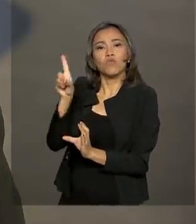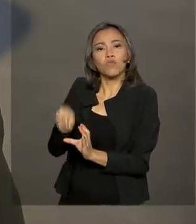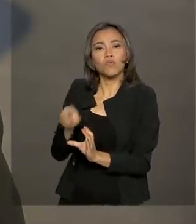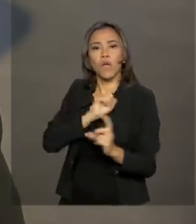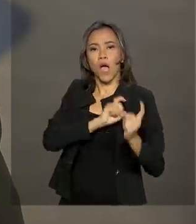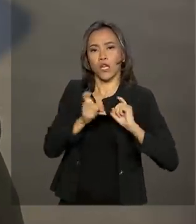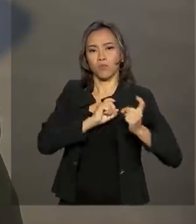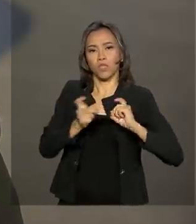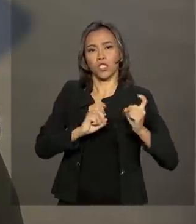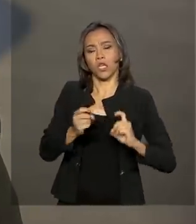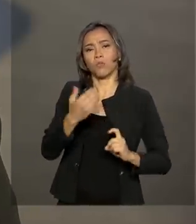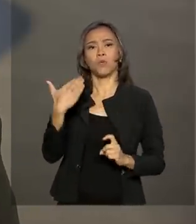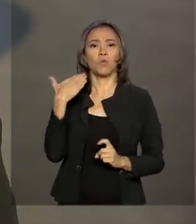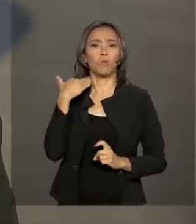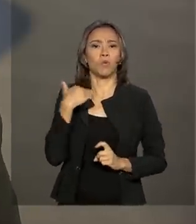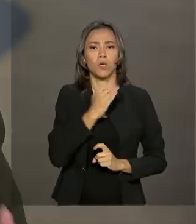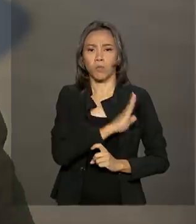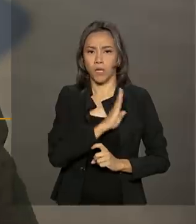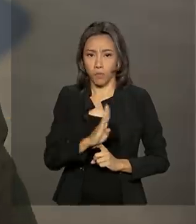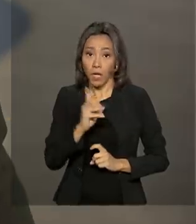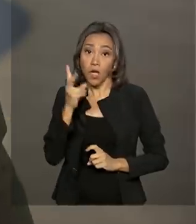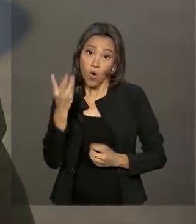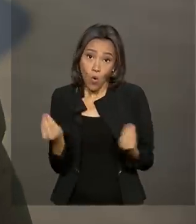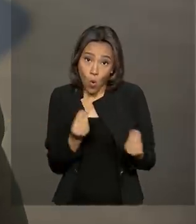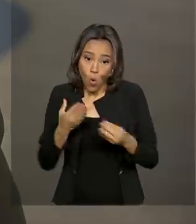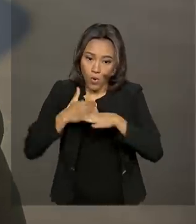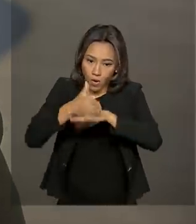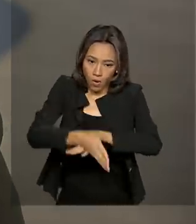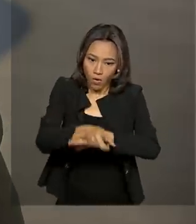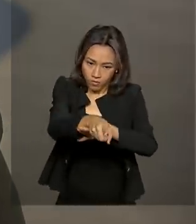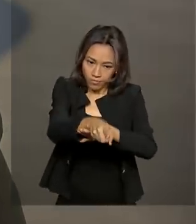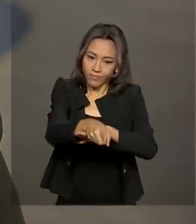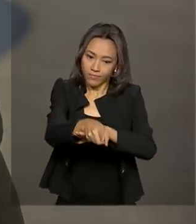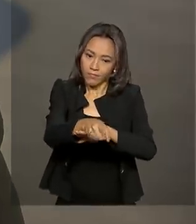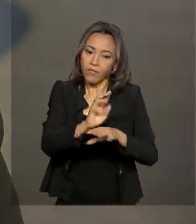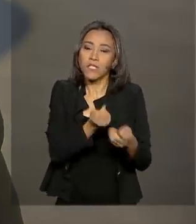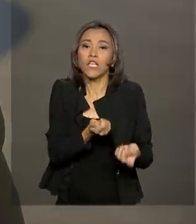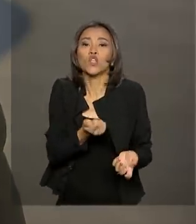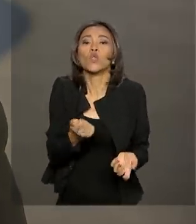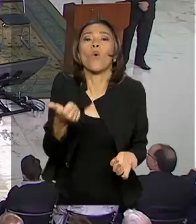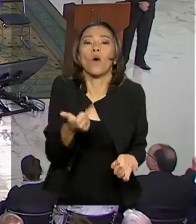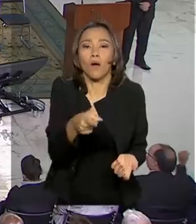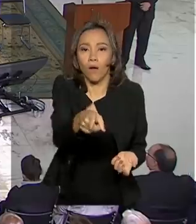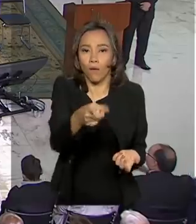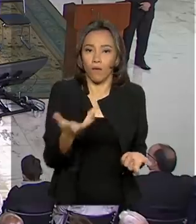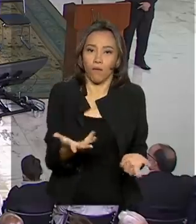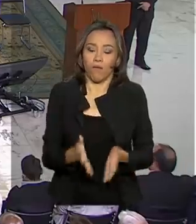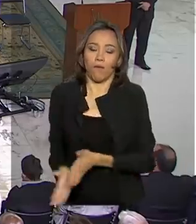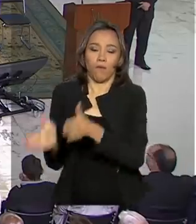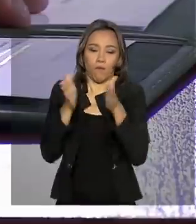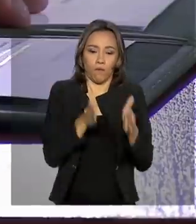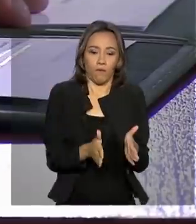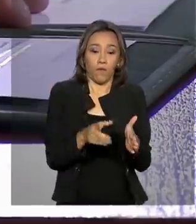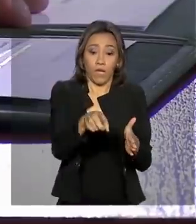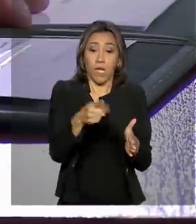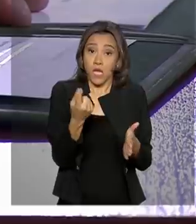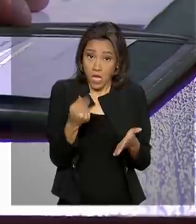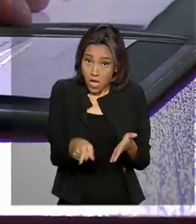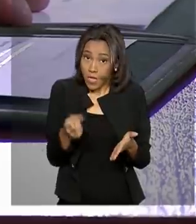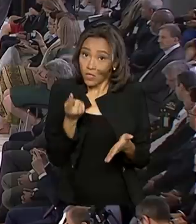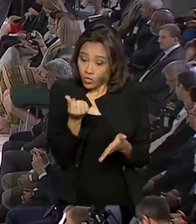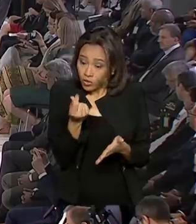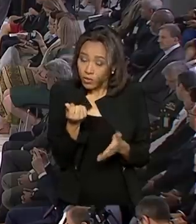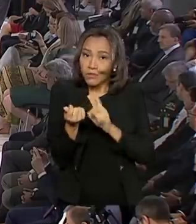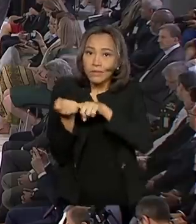Fundação Banco do Brasil. O endereço é gov.br barra acolhida. Recursos que podem ajudar